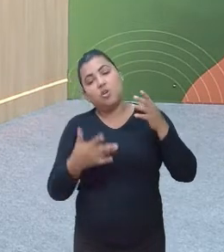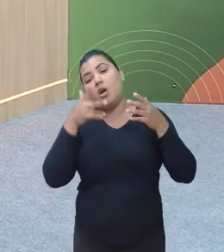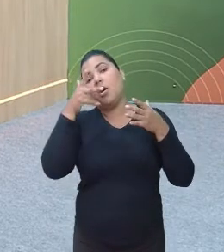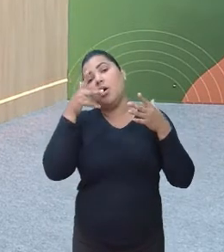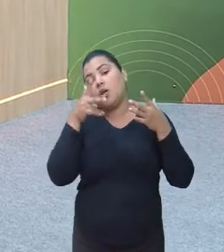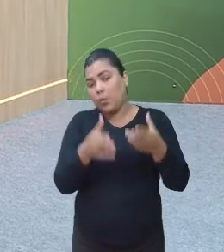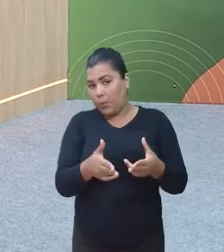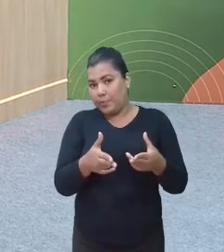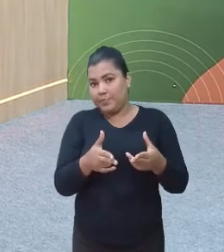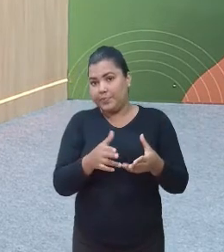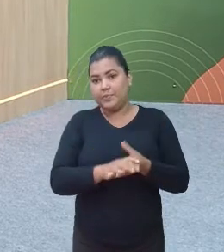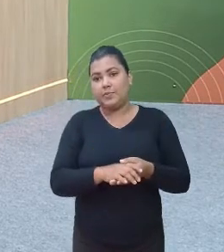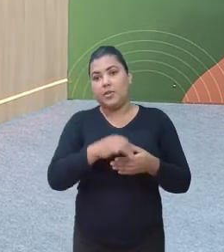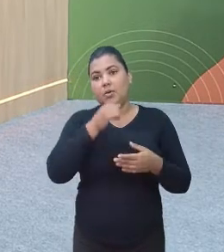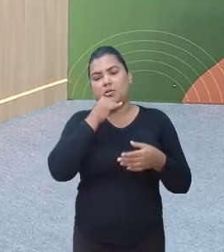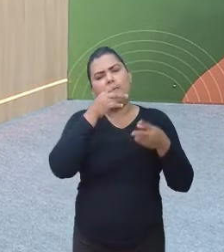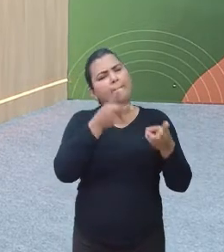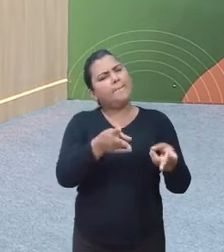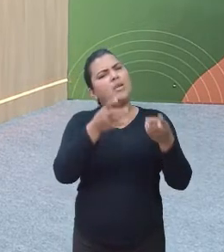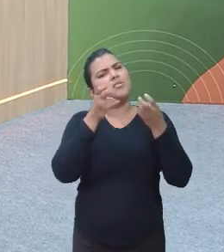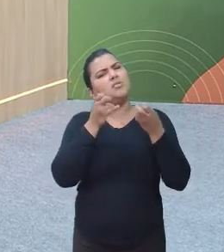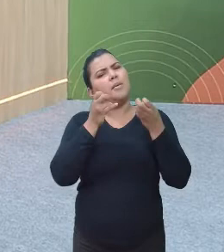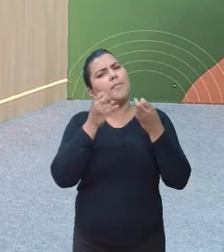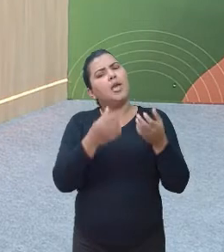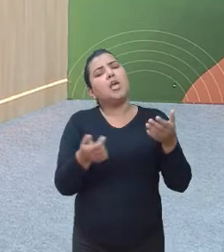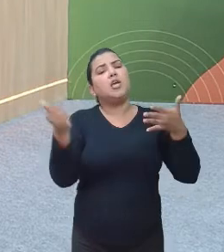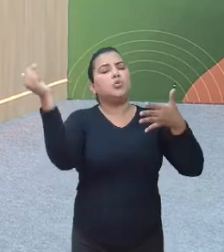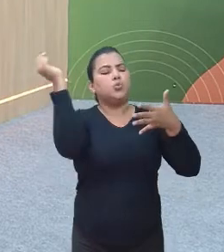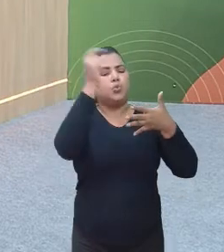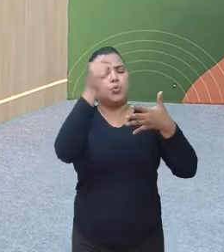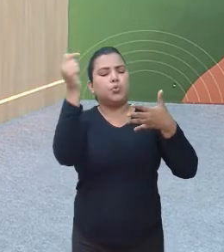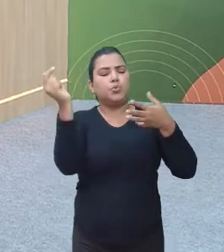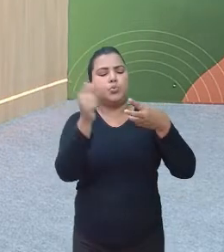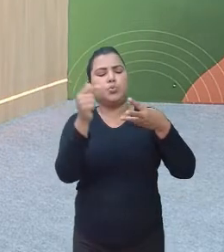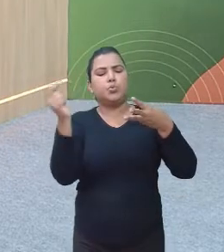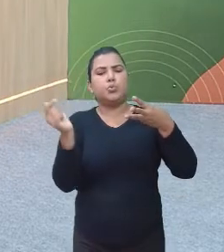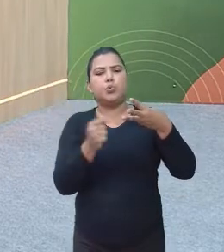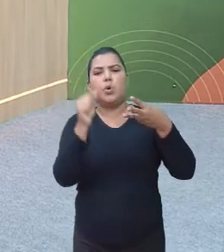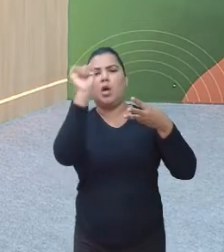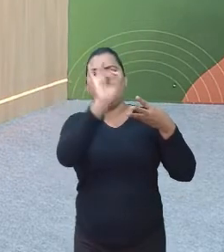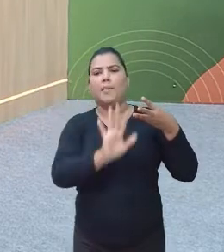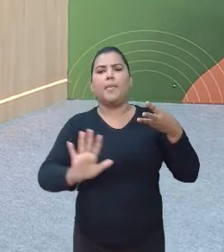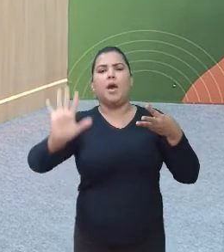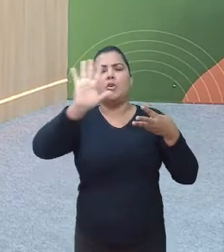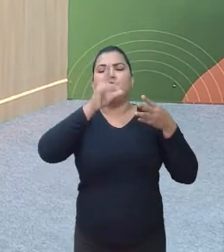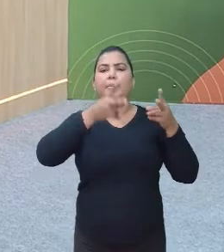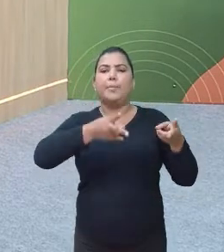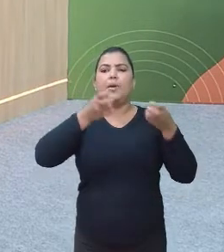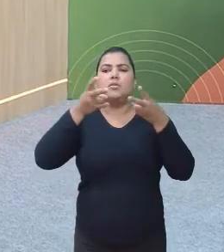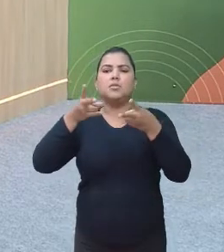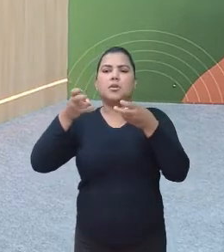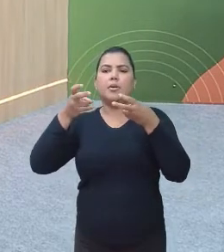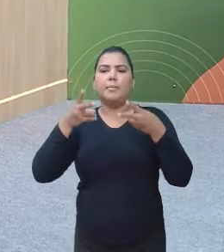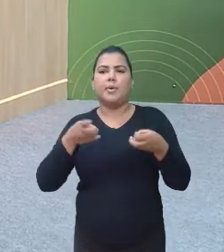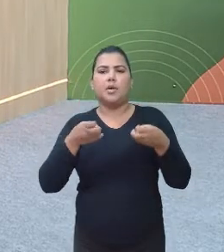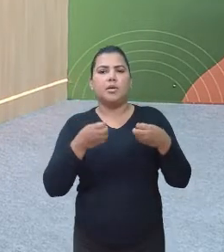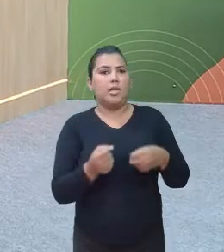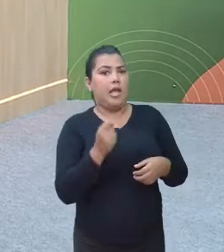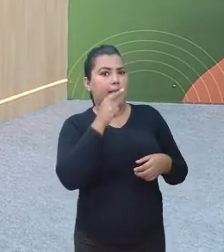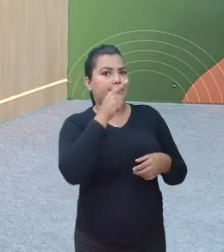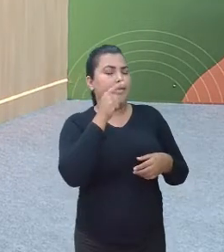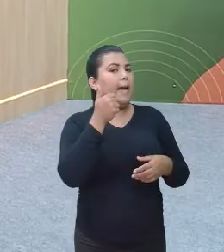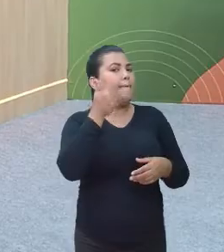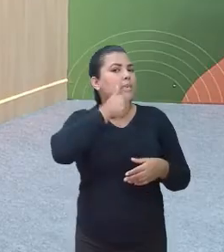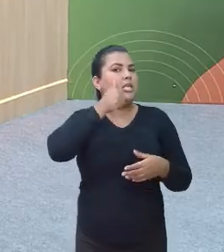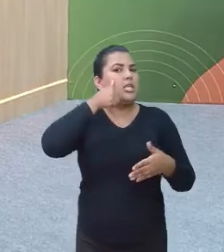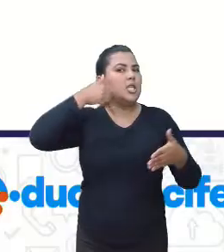duas aulas. A gente tentar perceber todas essas imagens aí e a gente tentar observar, por exemplo, que aquela garota que